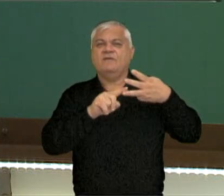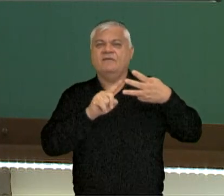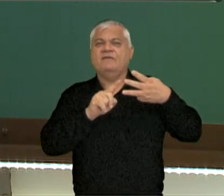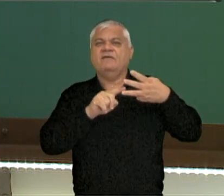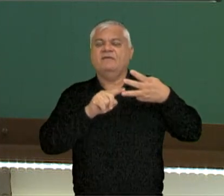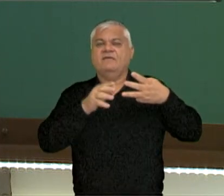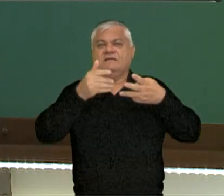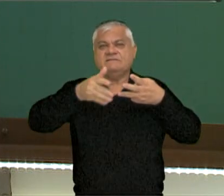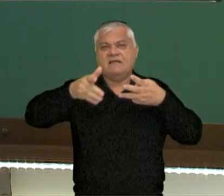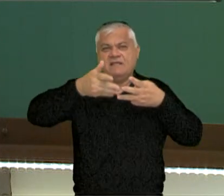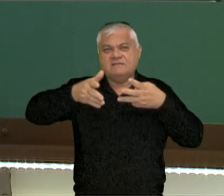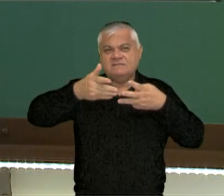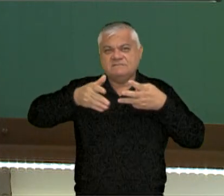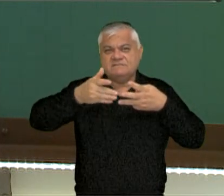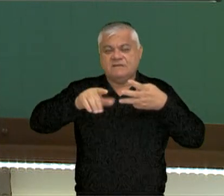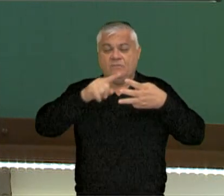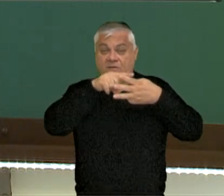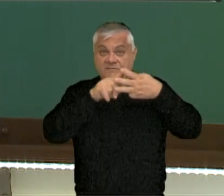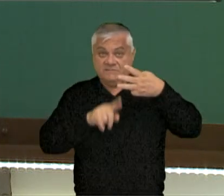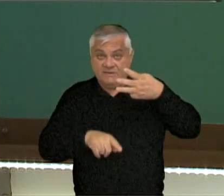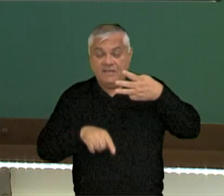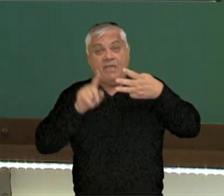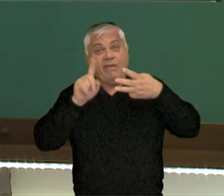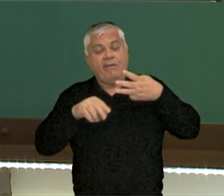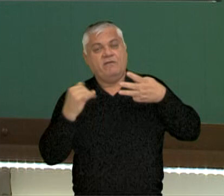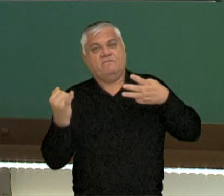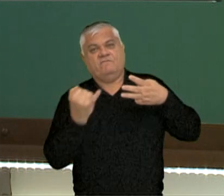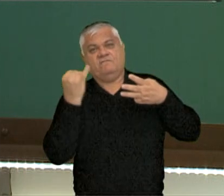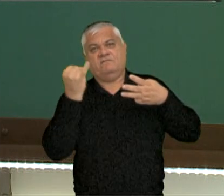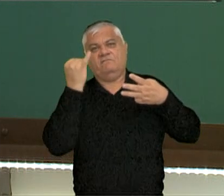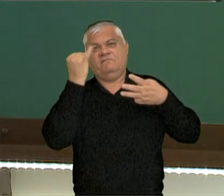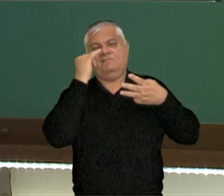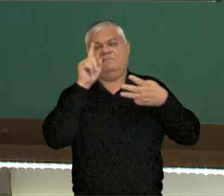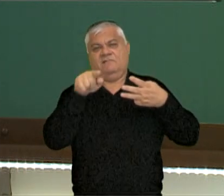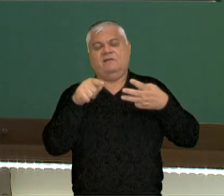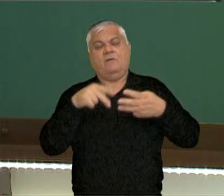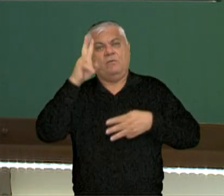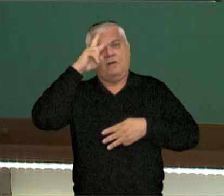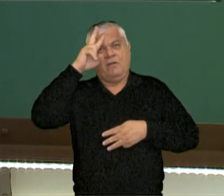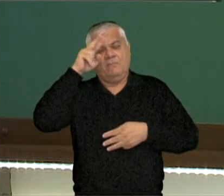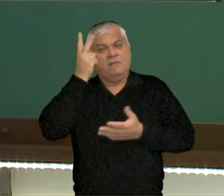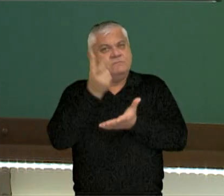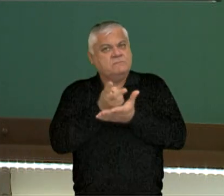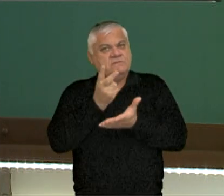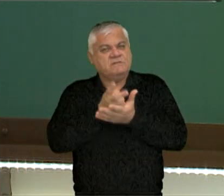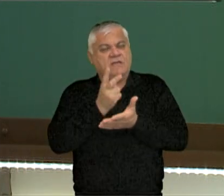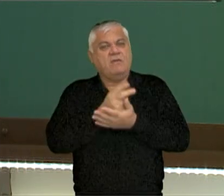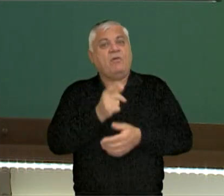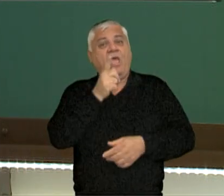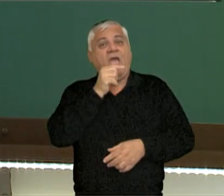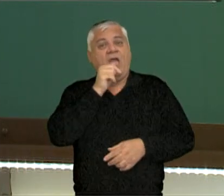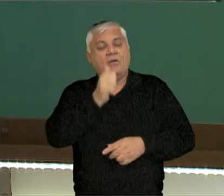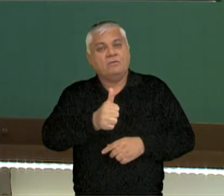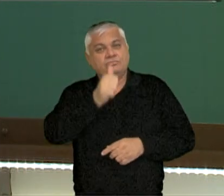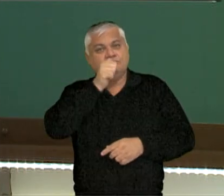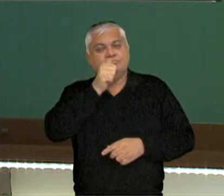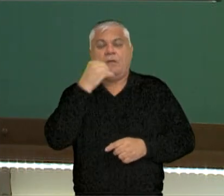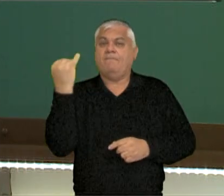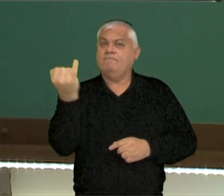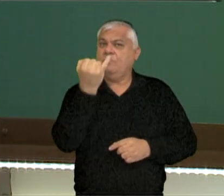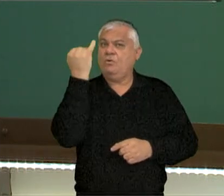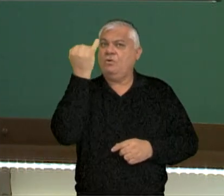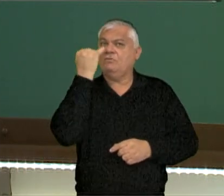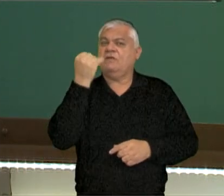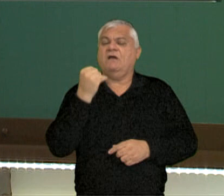a secreção. As 3 etapas são fundamentais e lembrando sempre, beber água é